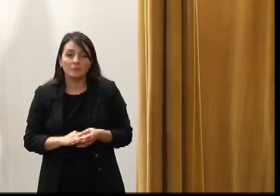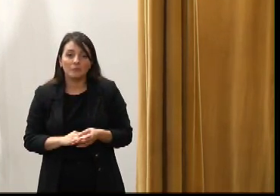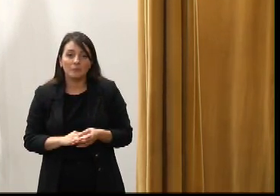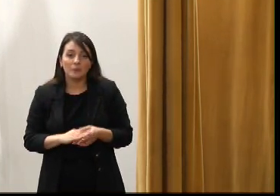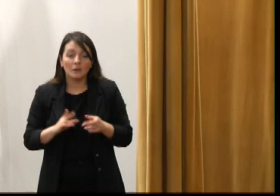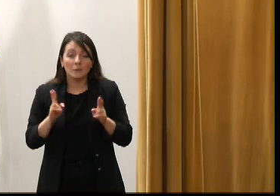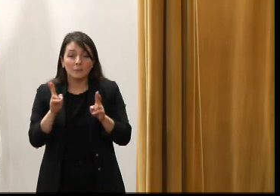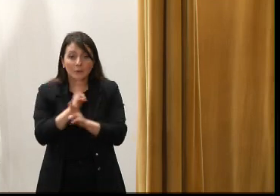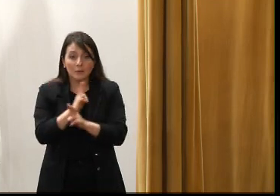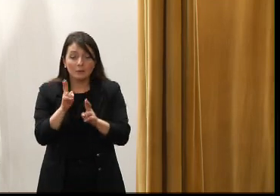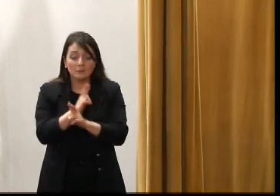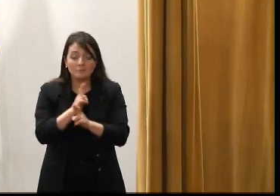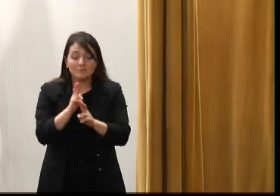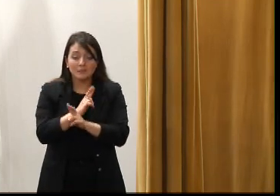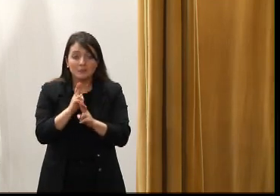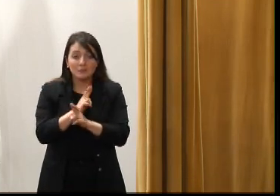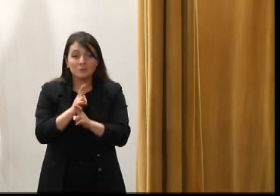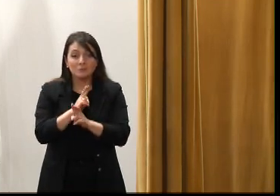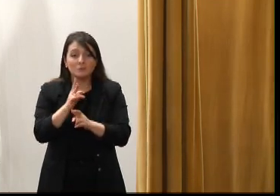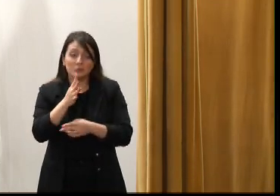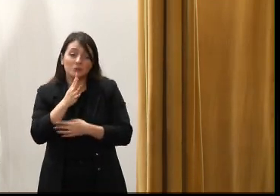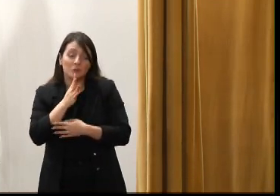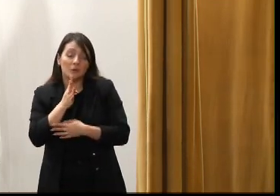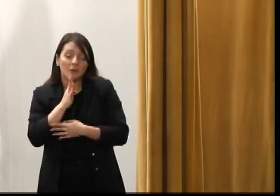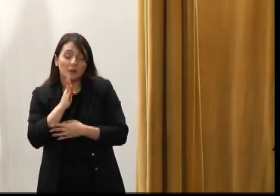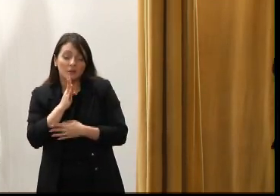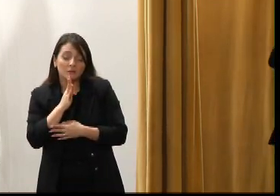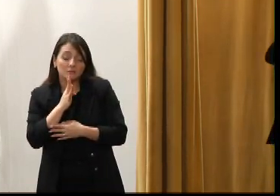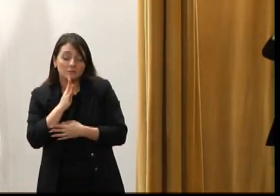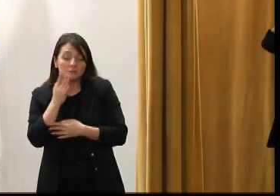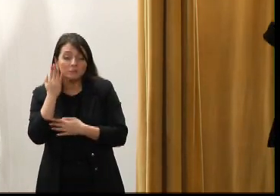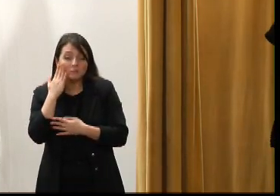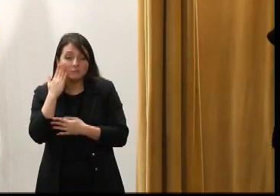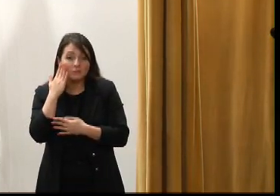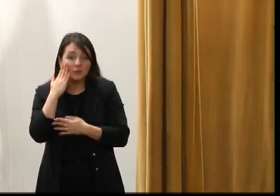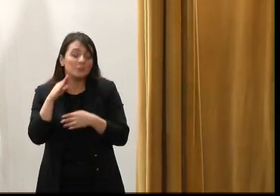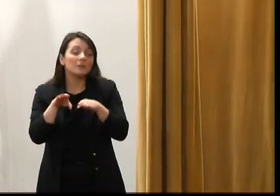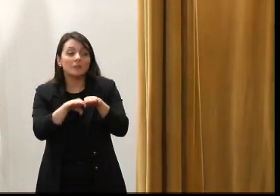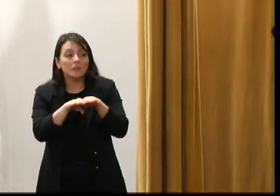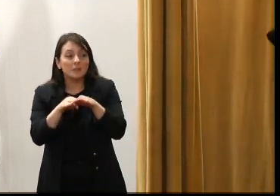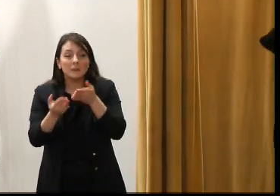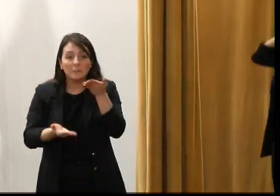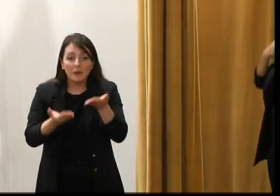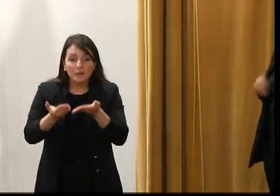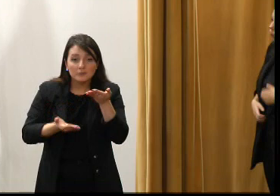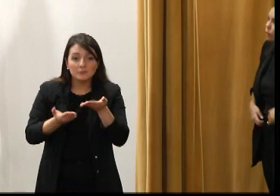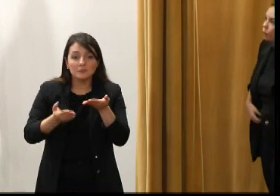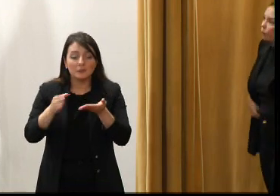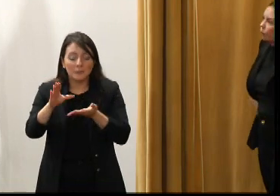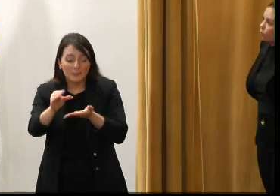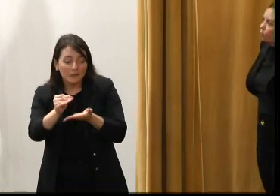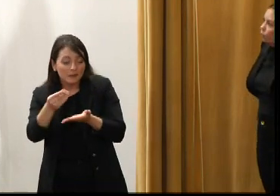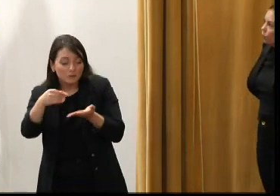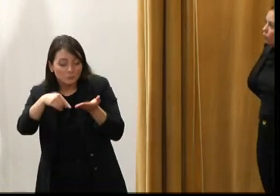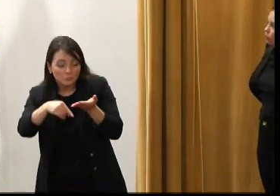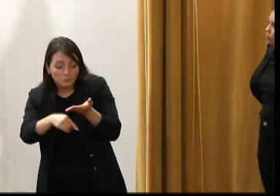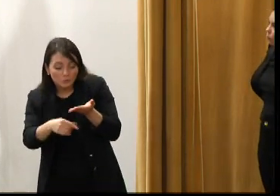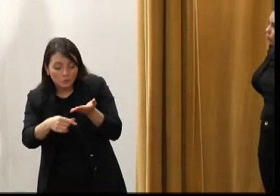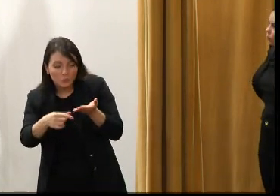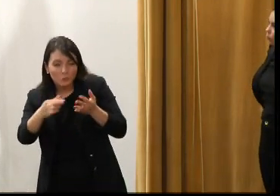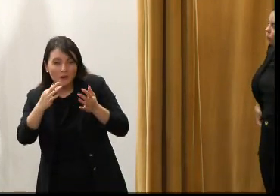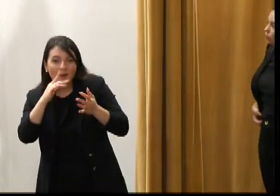uma relação relativamente bem conhecida e estável. Então, quando eu pego uma amostra do passado, por exemplo, uma perfuração